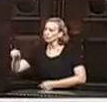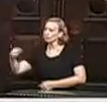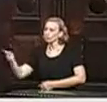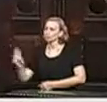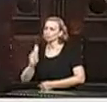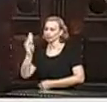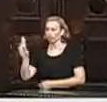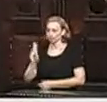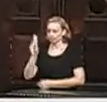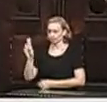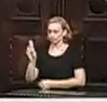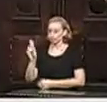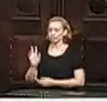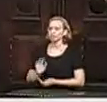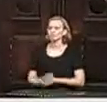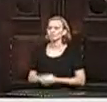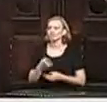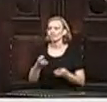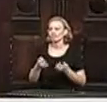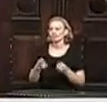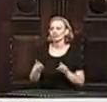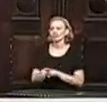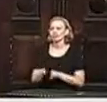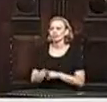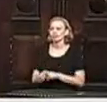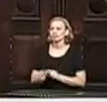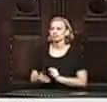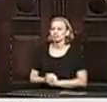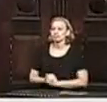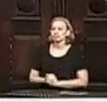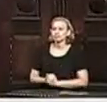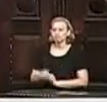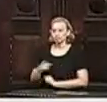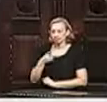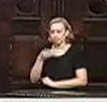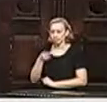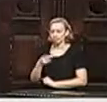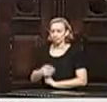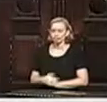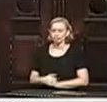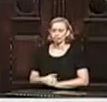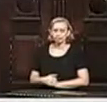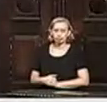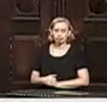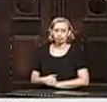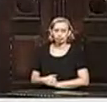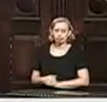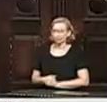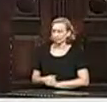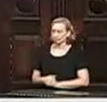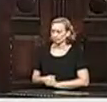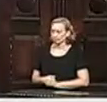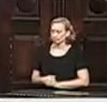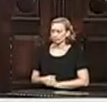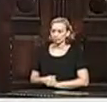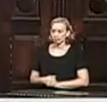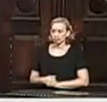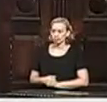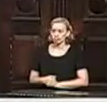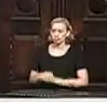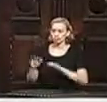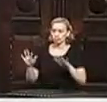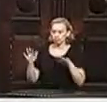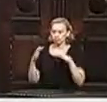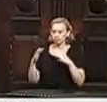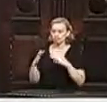geral. Eu queria aqui me limitar à LOA e aos aspectos que me chamam a